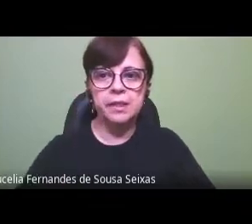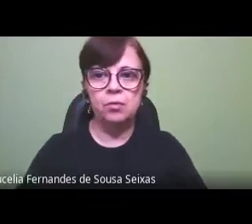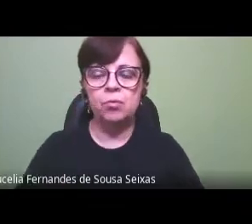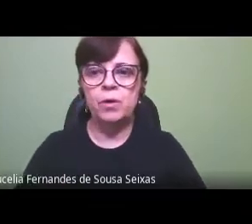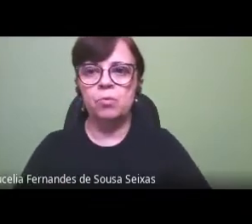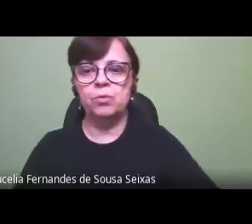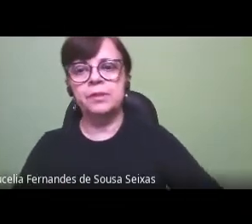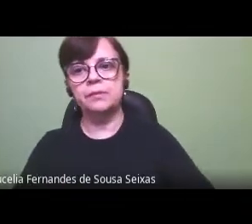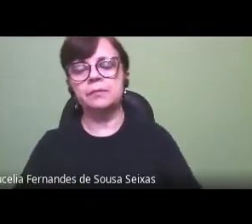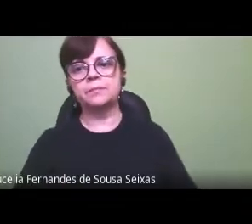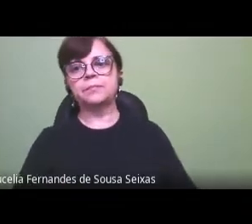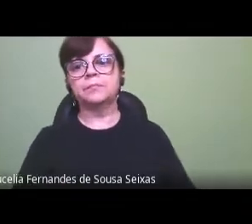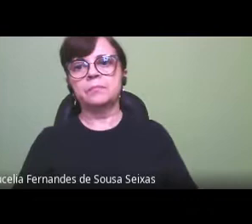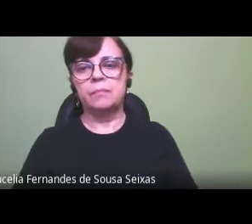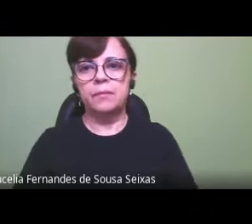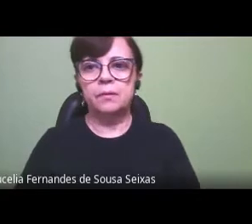Vocês entenderam alguma coisa?